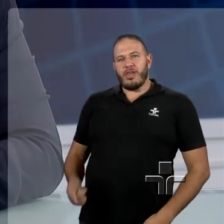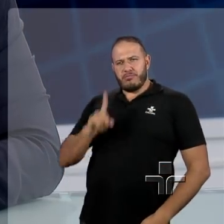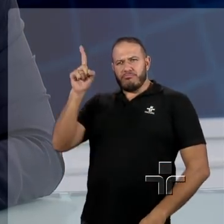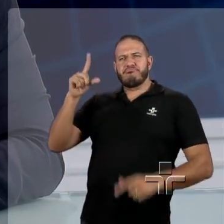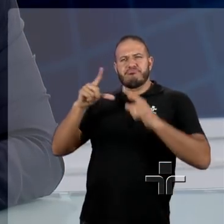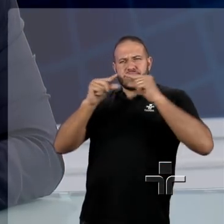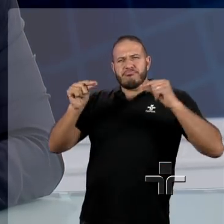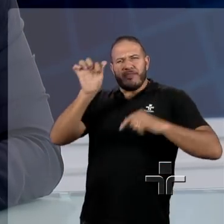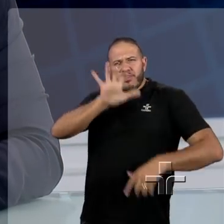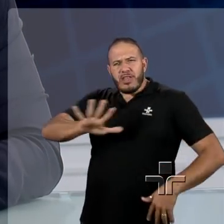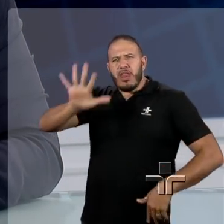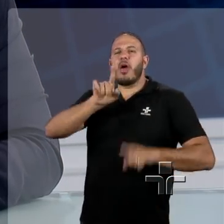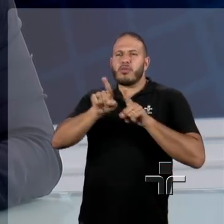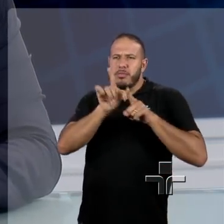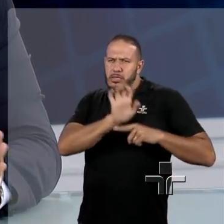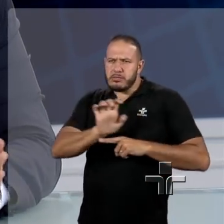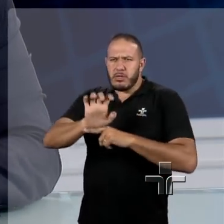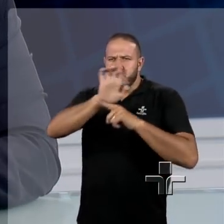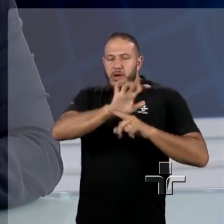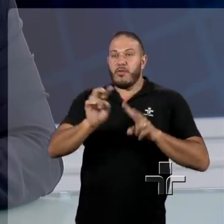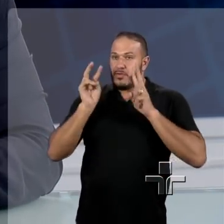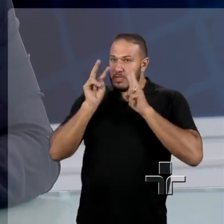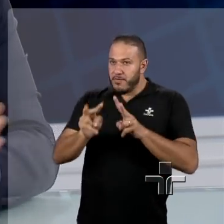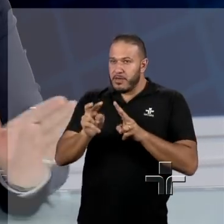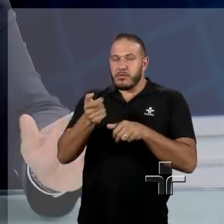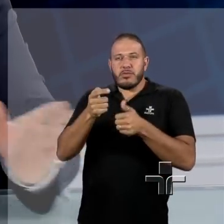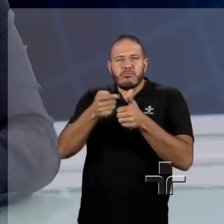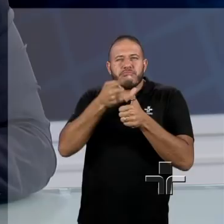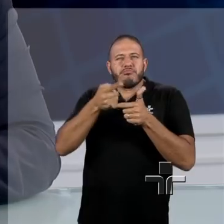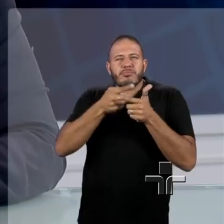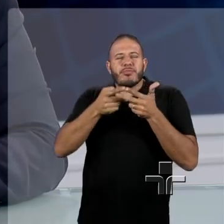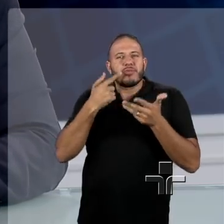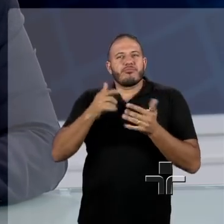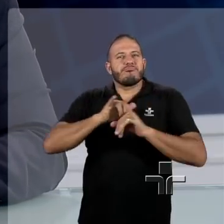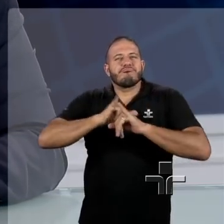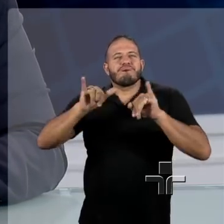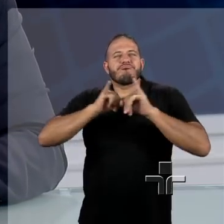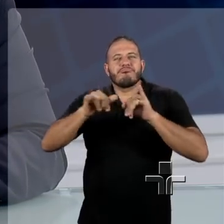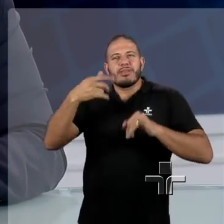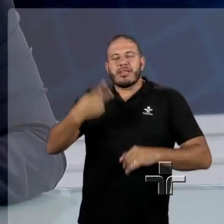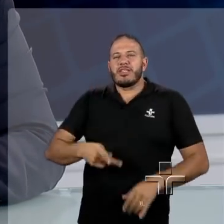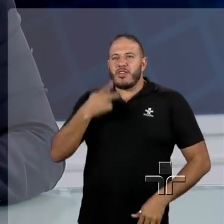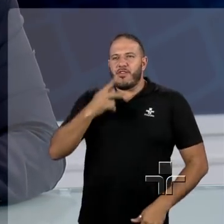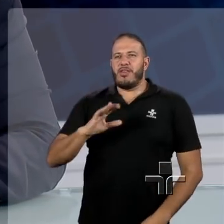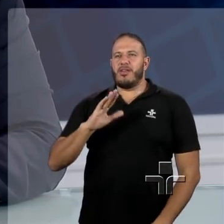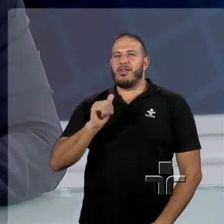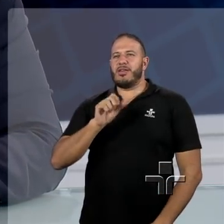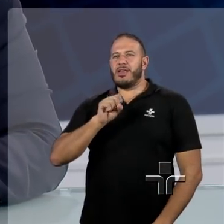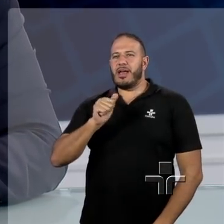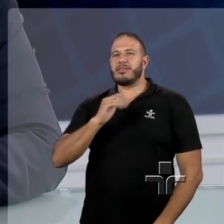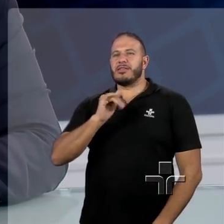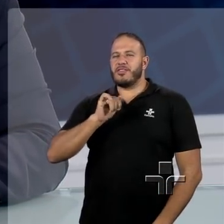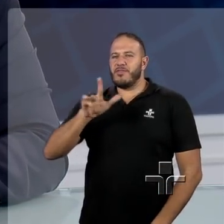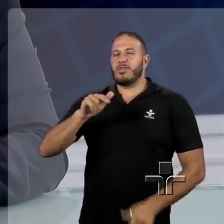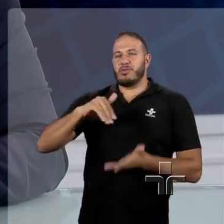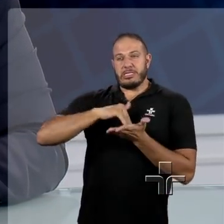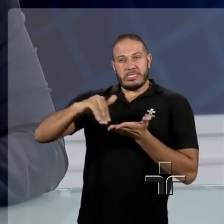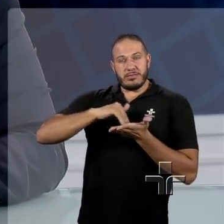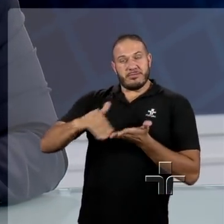nível estadual, você veja os primeiros anúncios aqui, anunciada a Casa Civil, Secretaria de